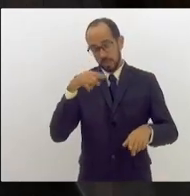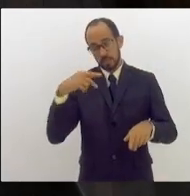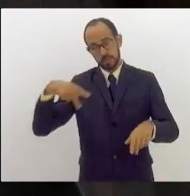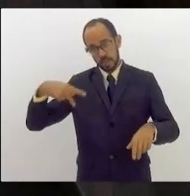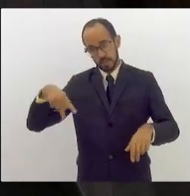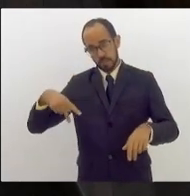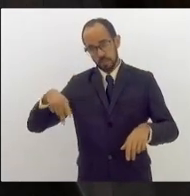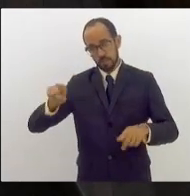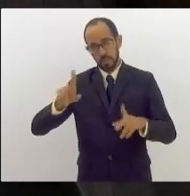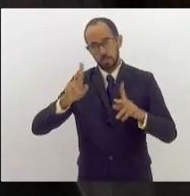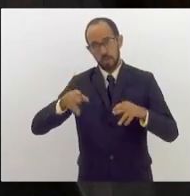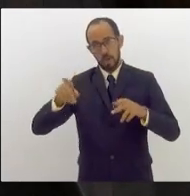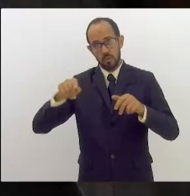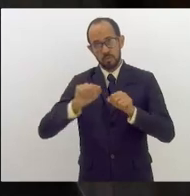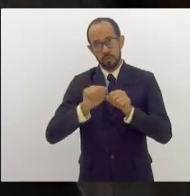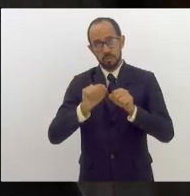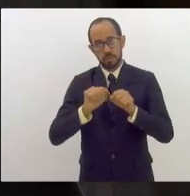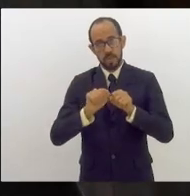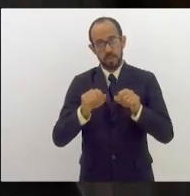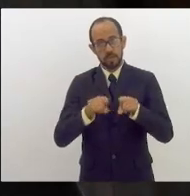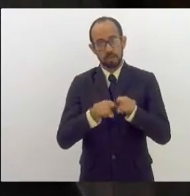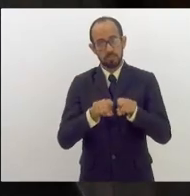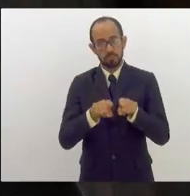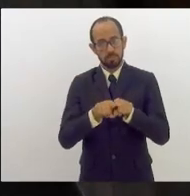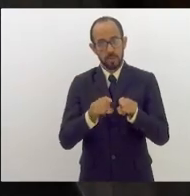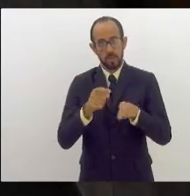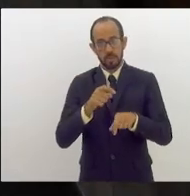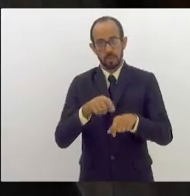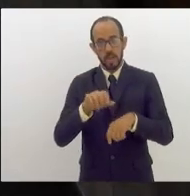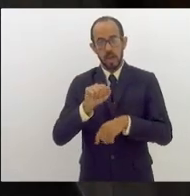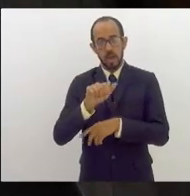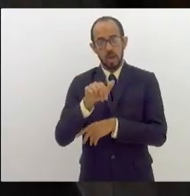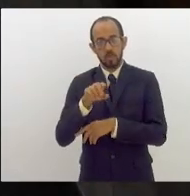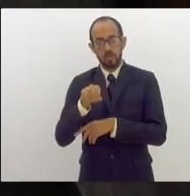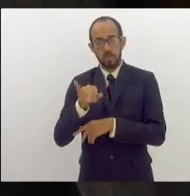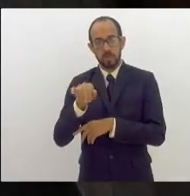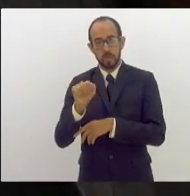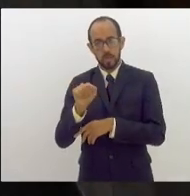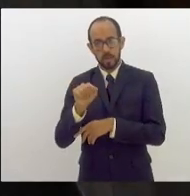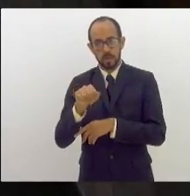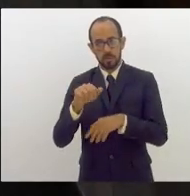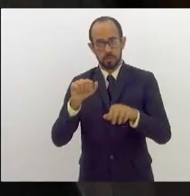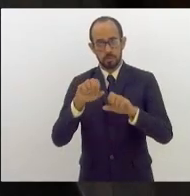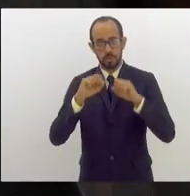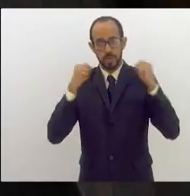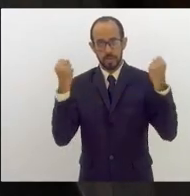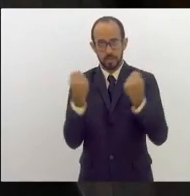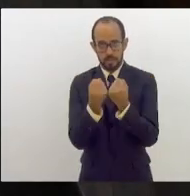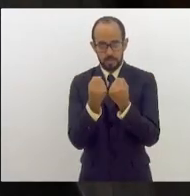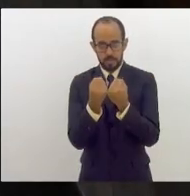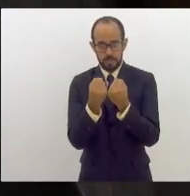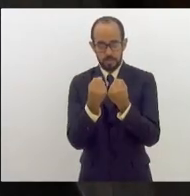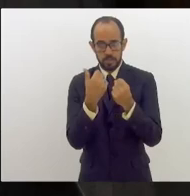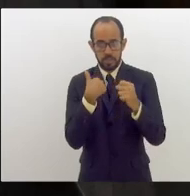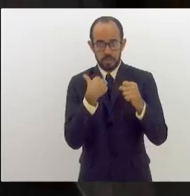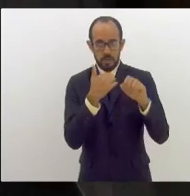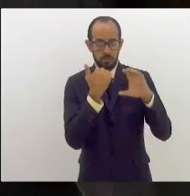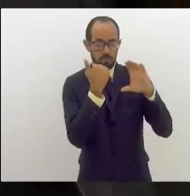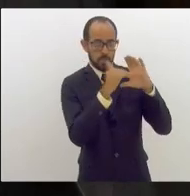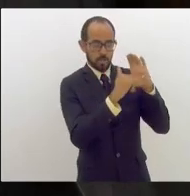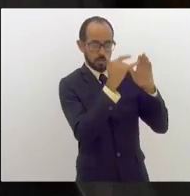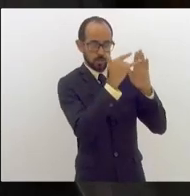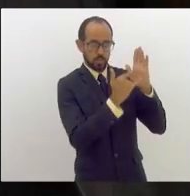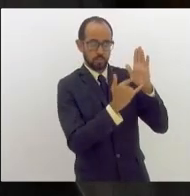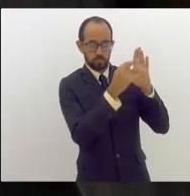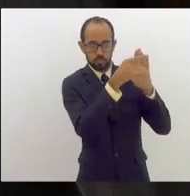fizeram e fazem na aldeia Maracanã Aliás protocolei para o TSE que absorva